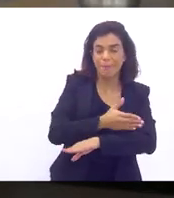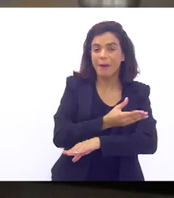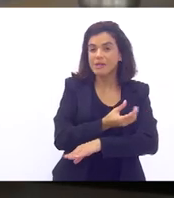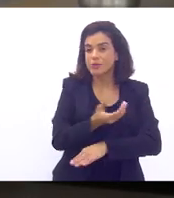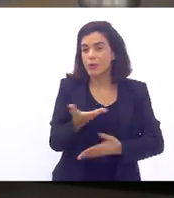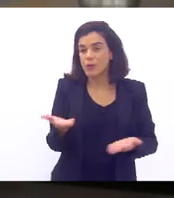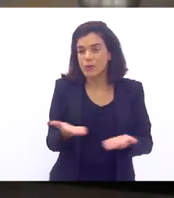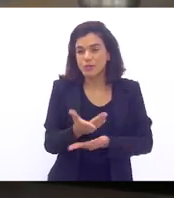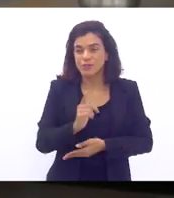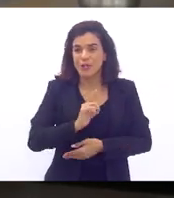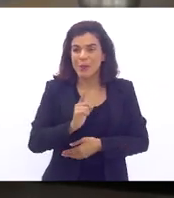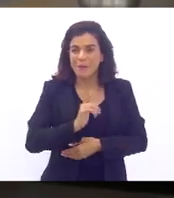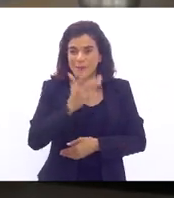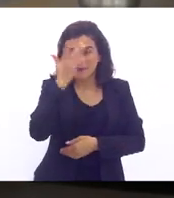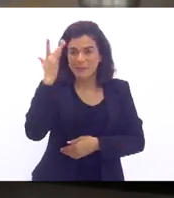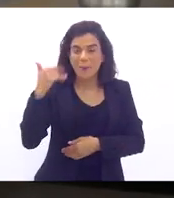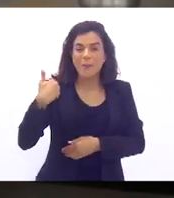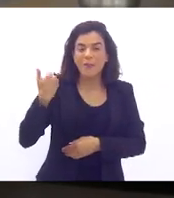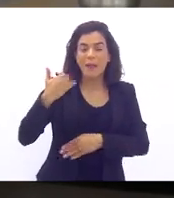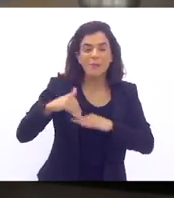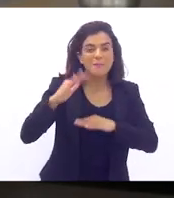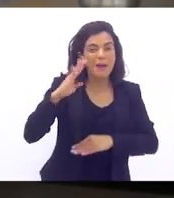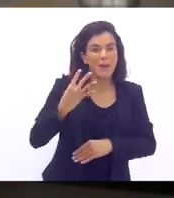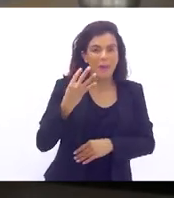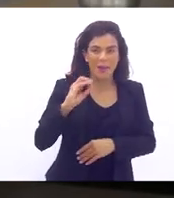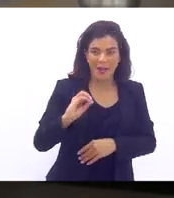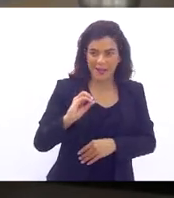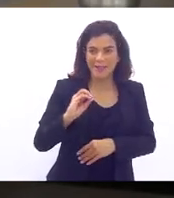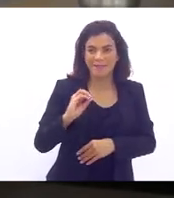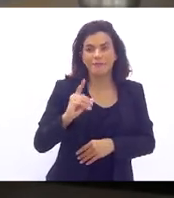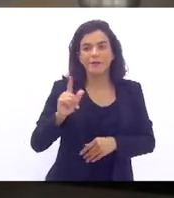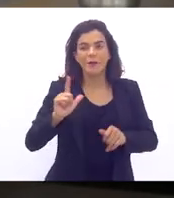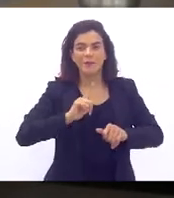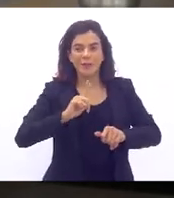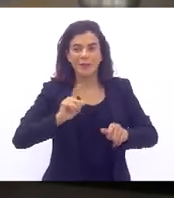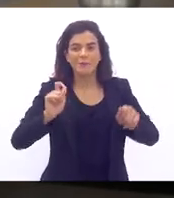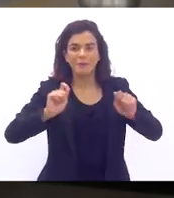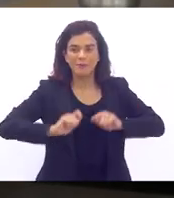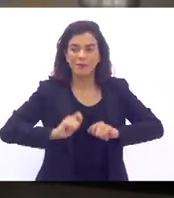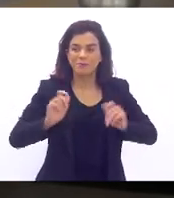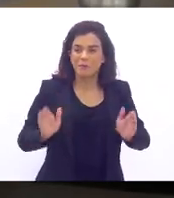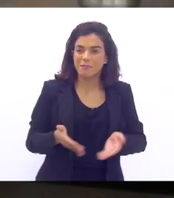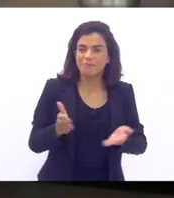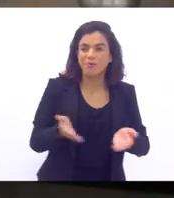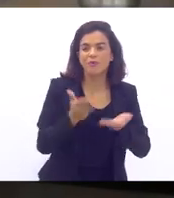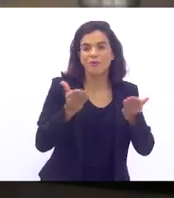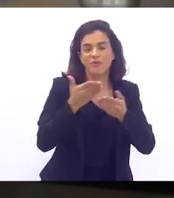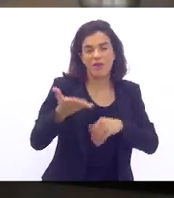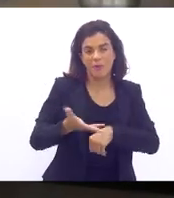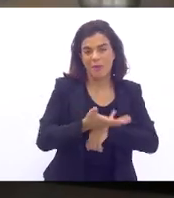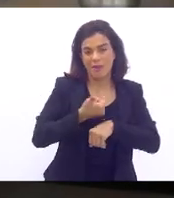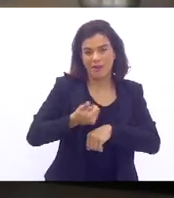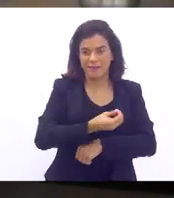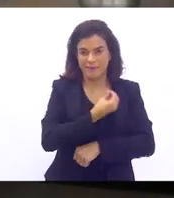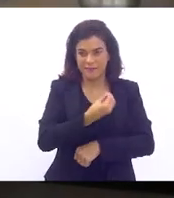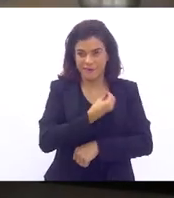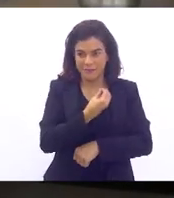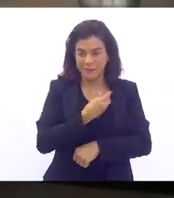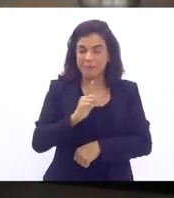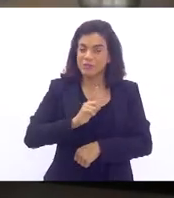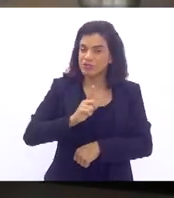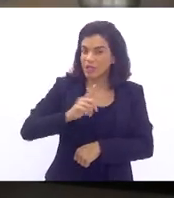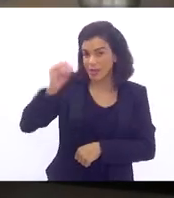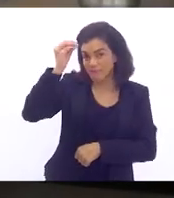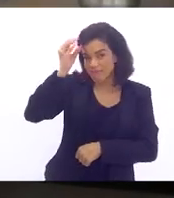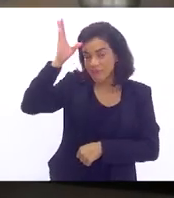outros hoje nós temos o que pacientes de mais de 40 anos então a possibilidade de promover uma qualidade de vida desde que haja